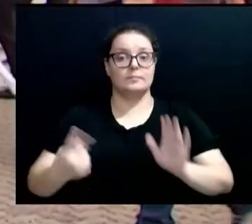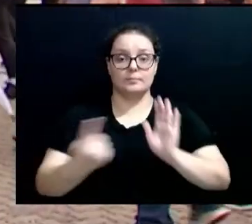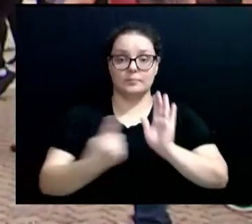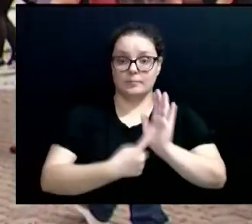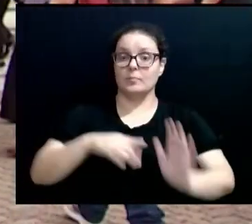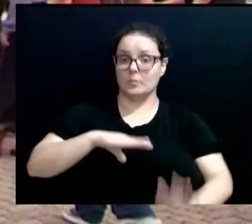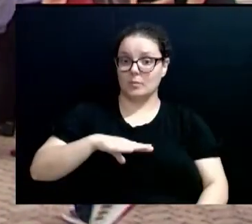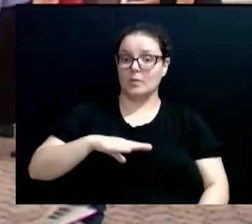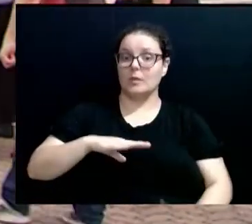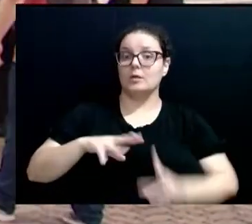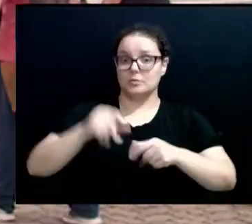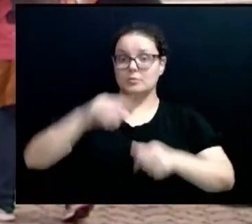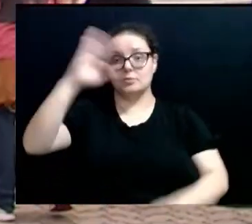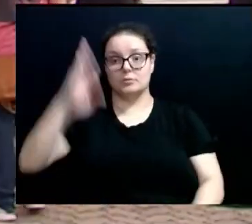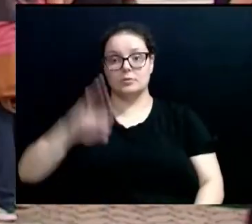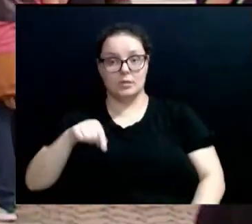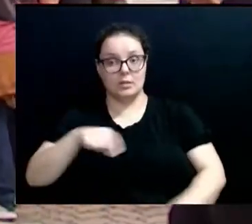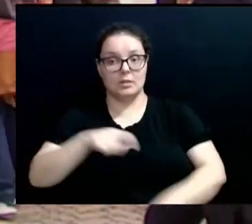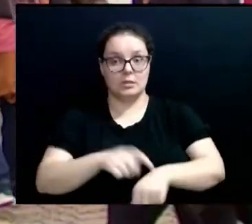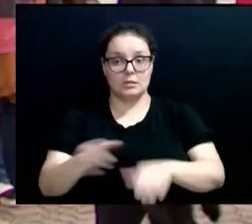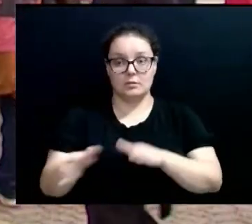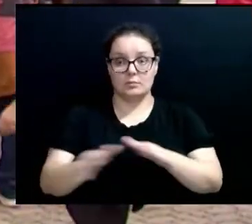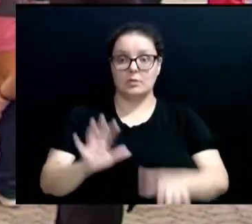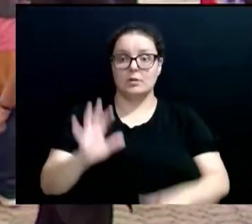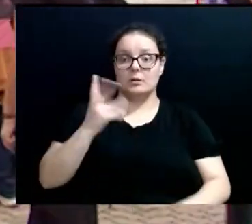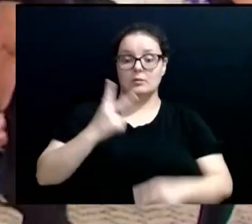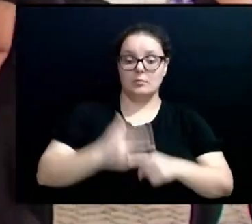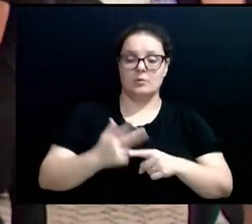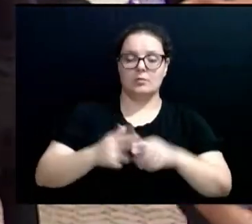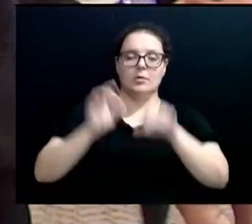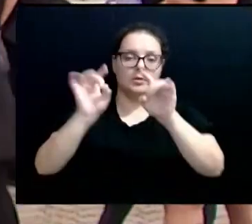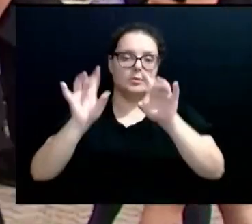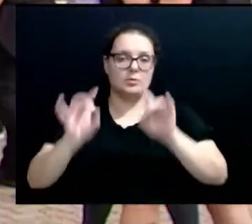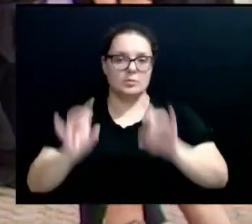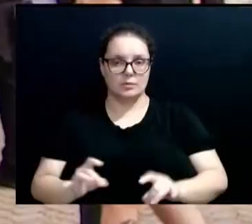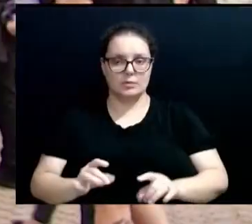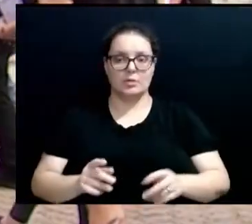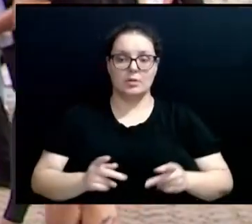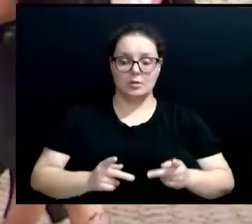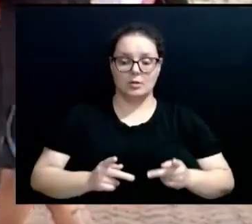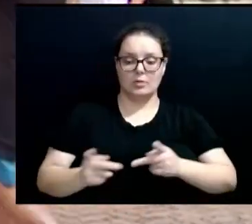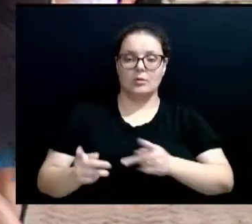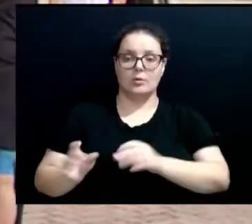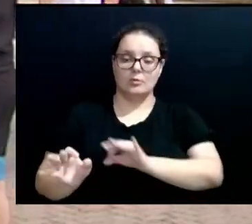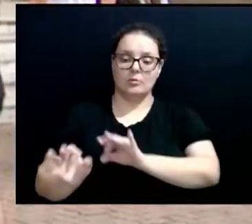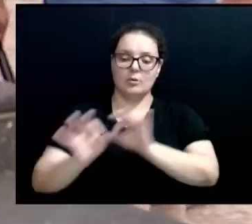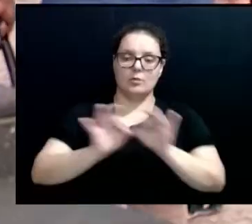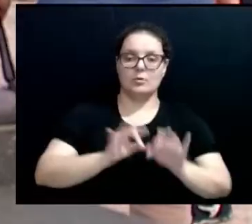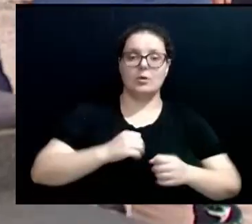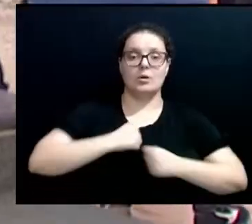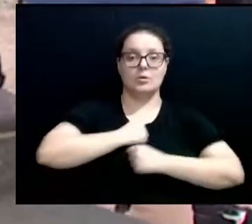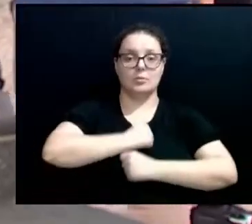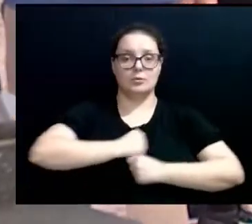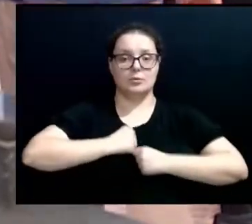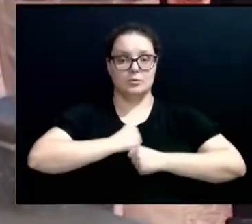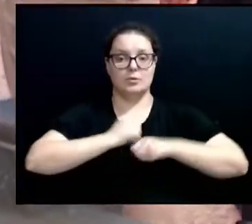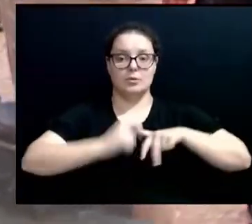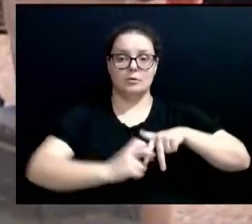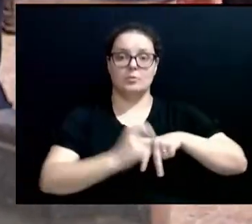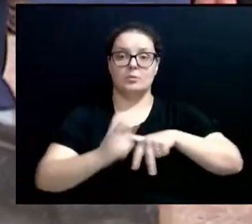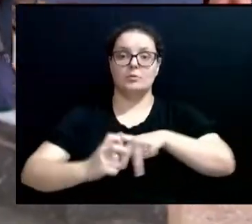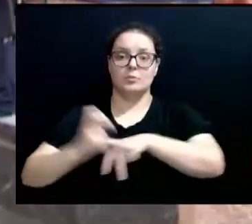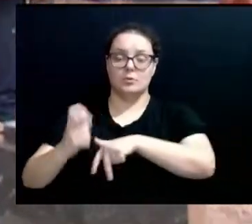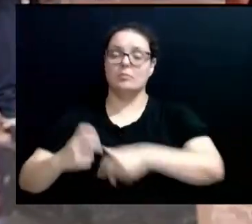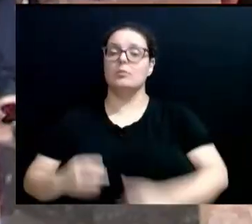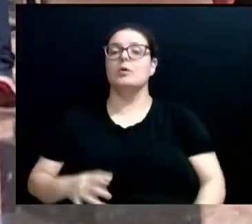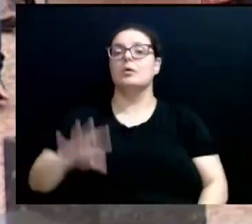É nesse cenário que acontece a edição especial da visita monitorada Saudade e Suas Vozes, em comemoração ao Dia